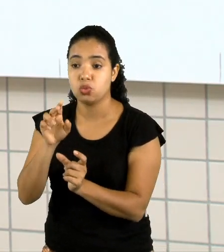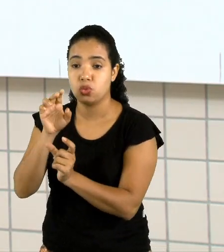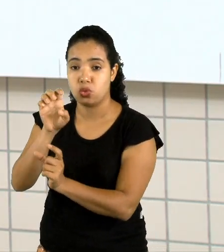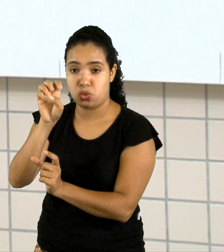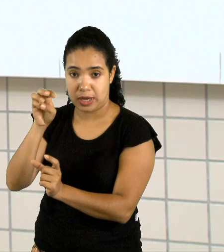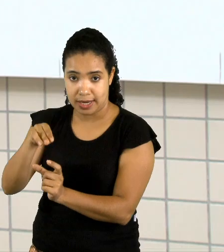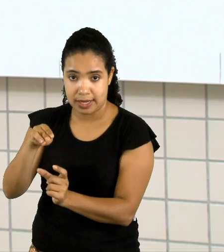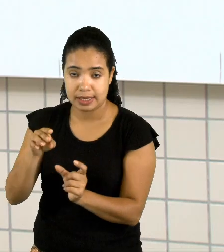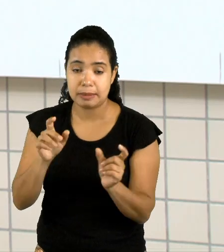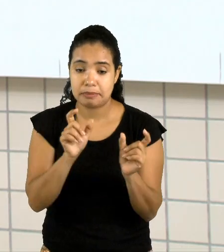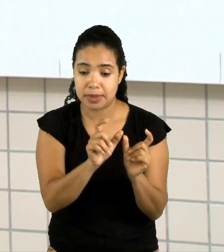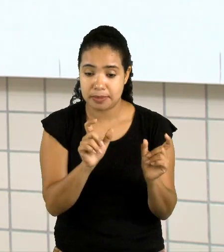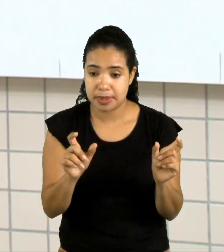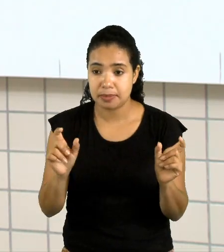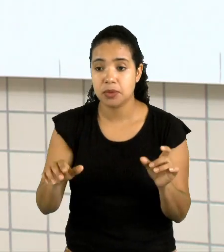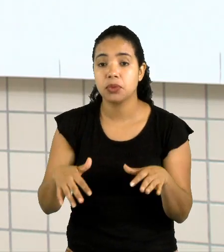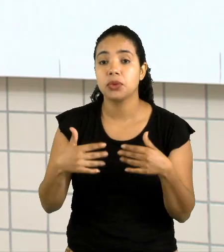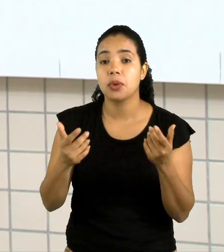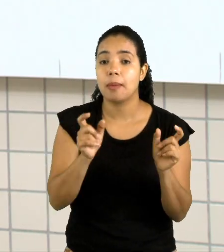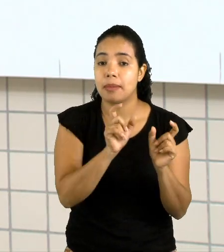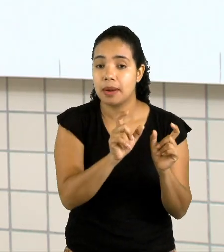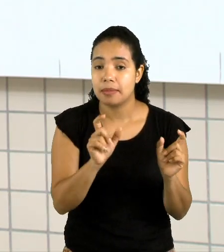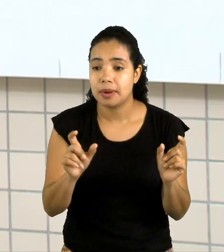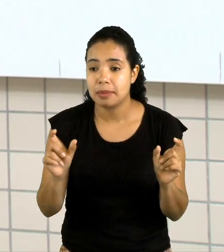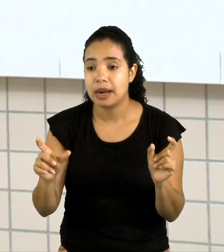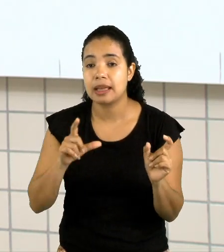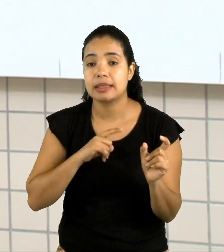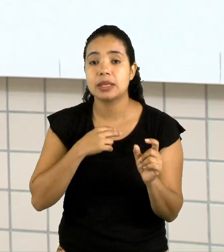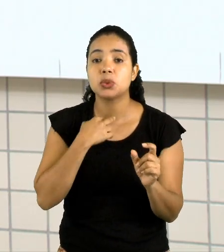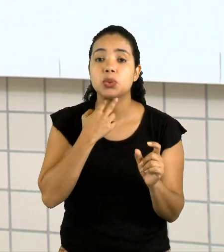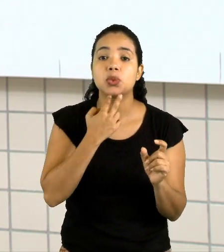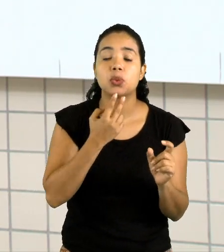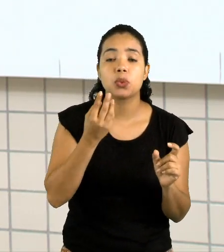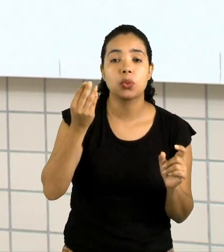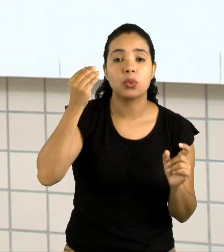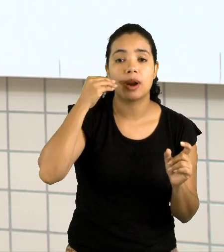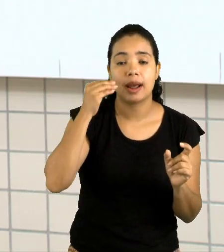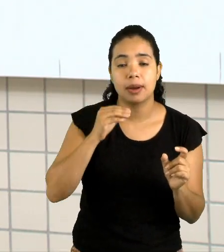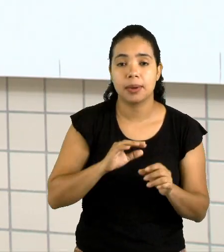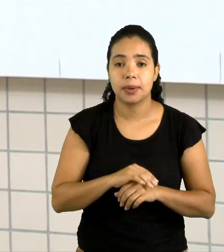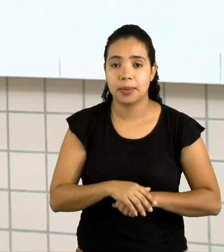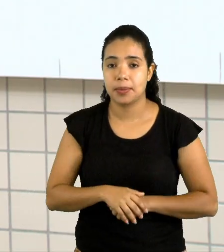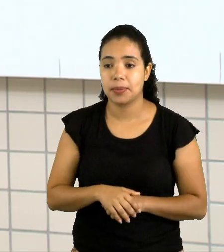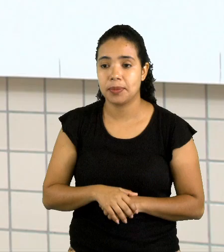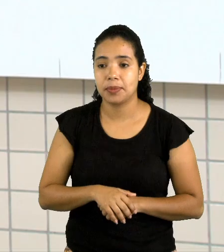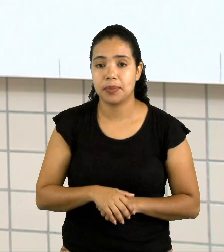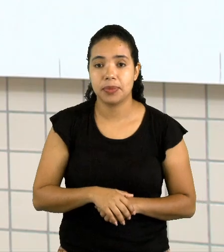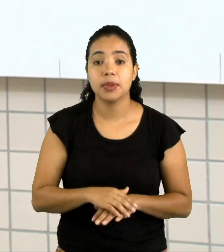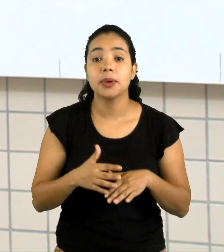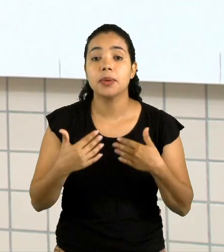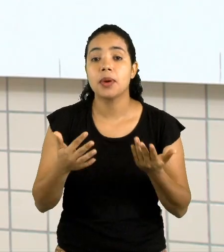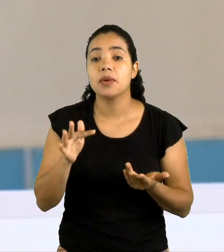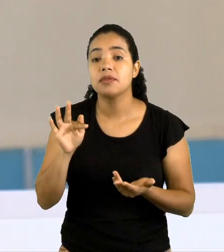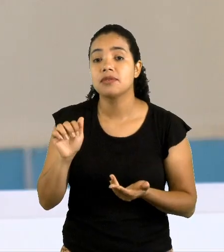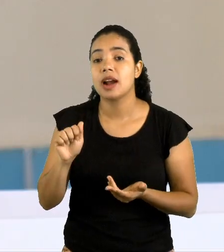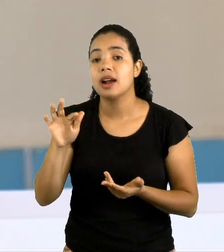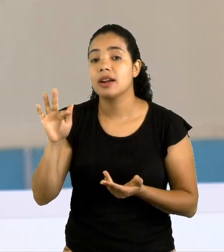em. Qual dessas palavrinhas tem o som fraco? Qual é, Fava?